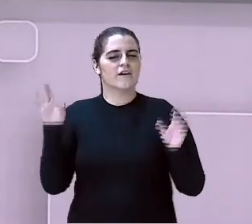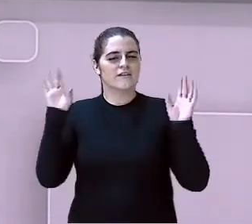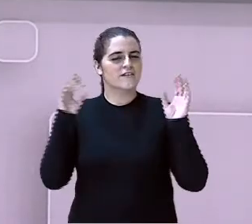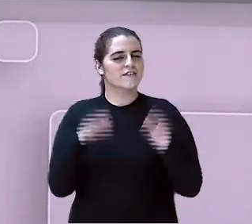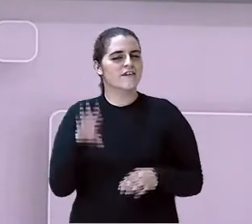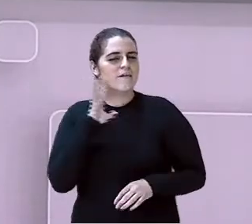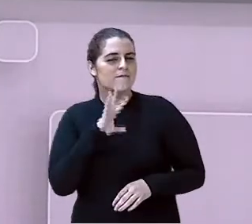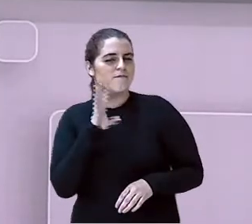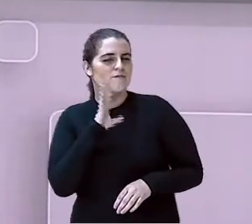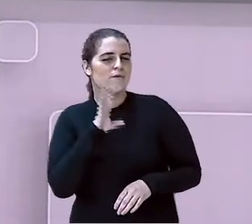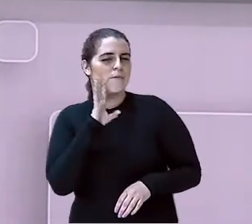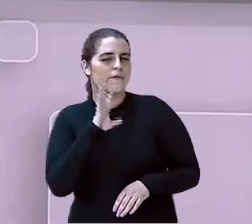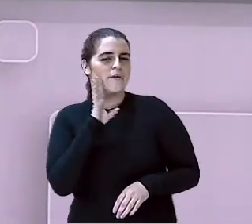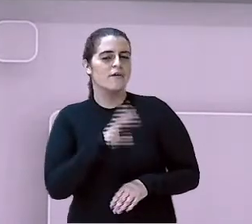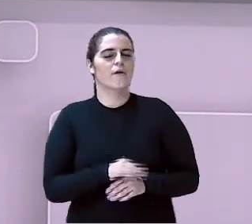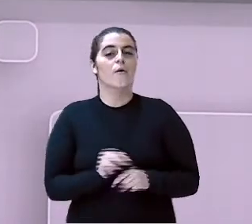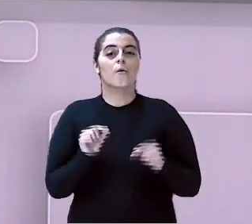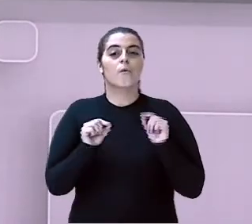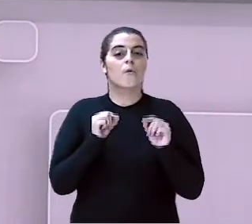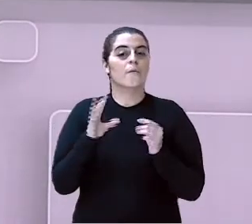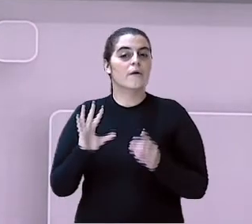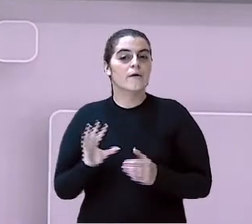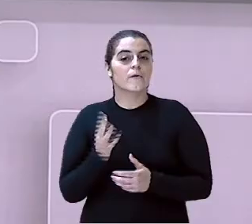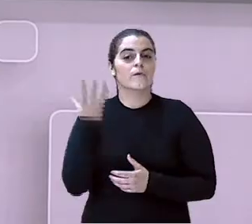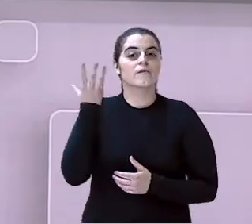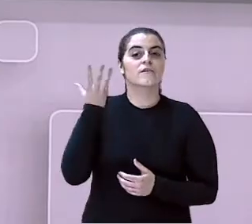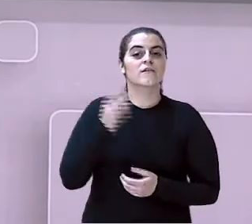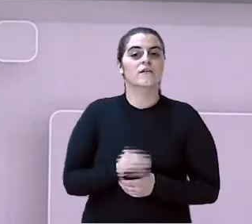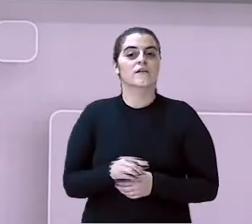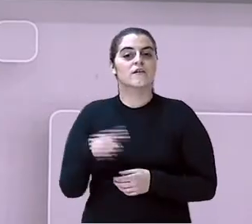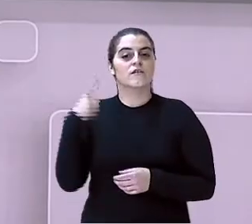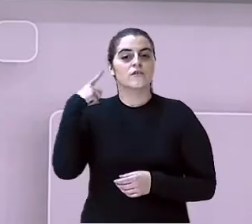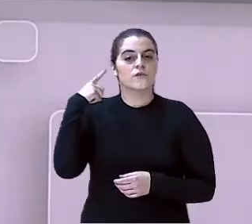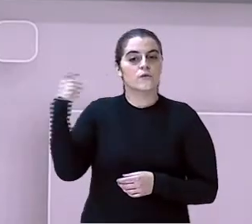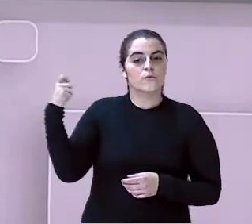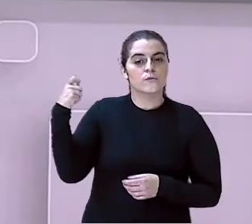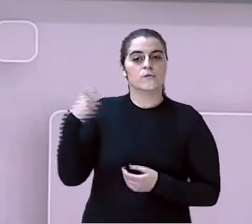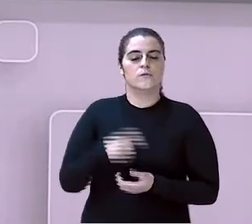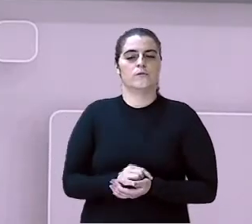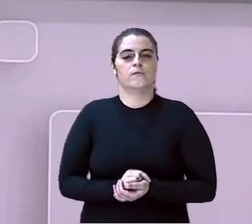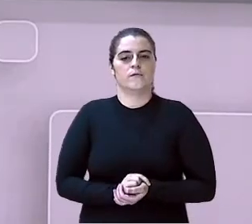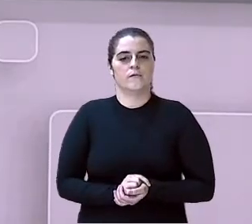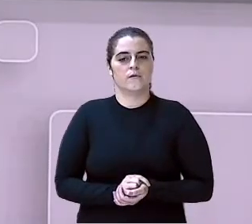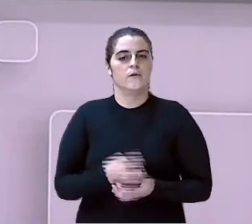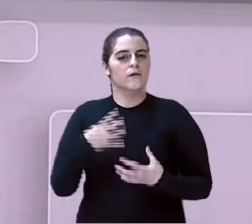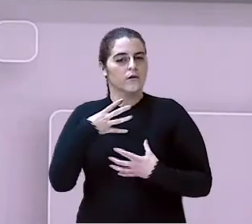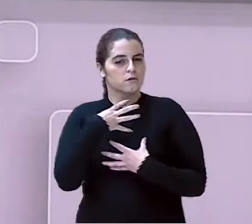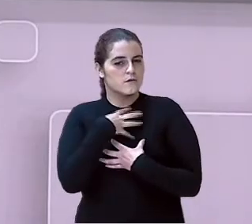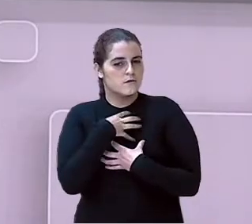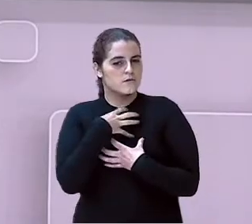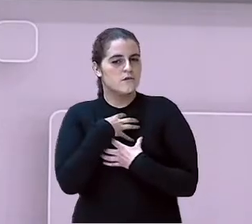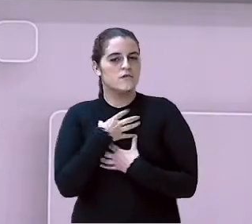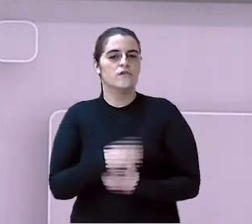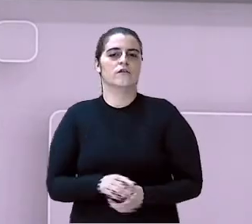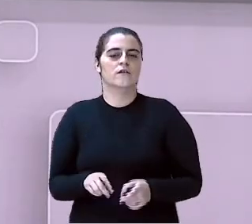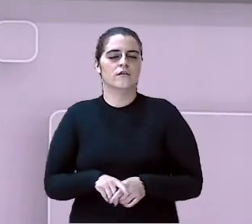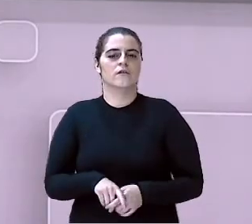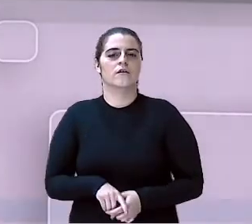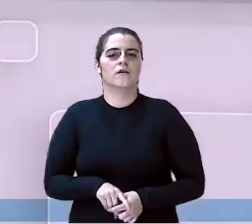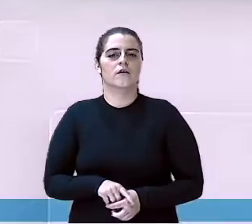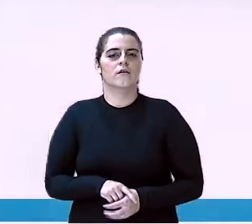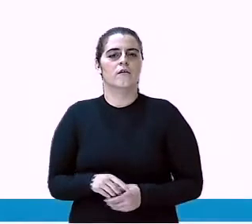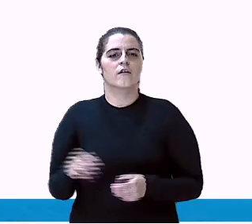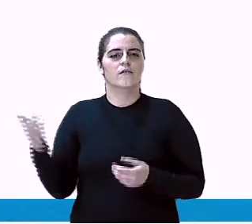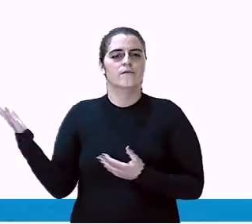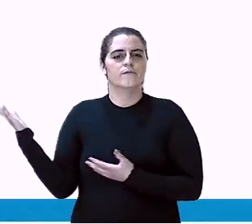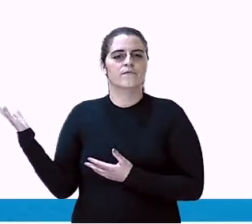interessante, olha, como que funciona a transmissão do som, né? Para a gente entender.